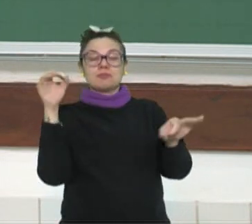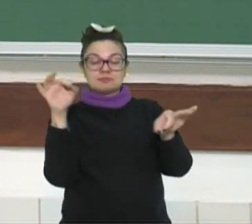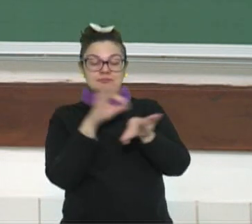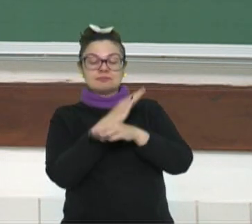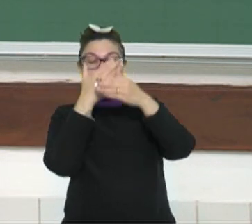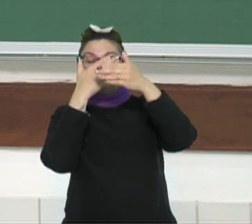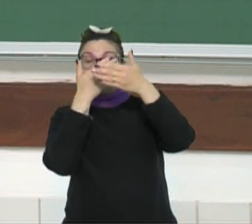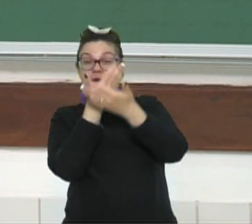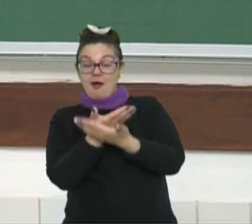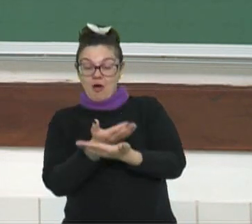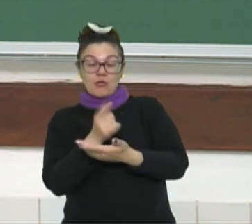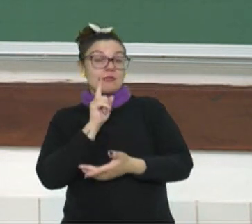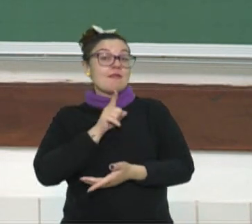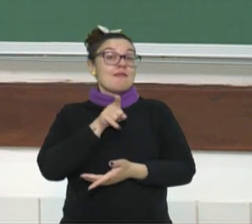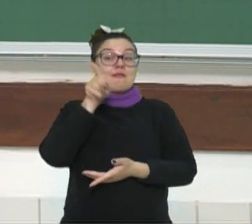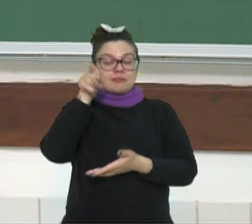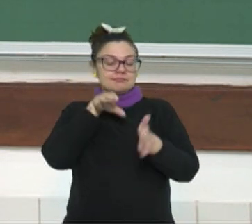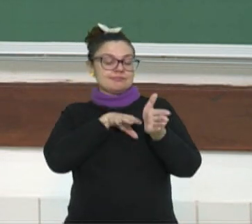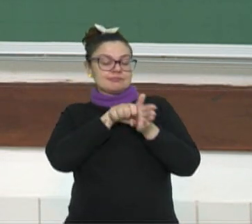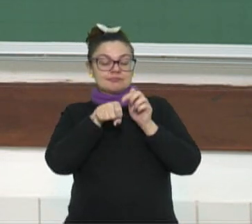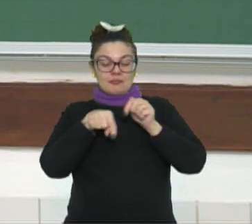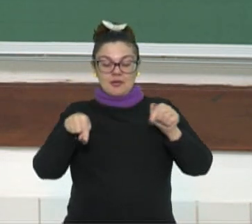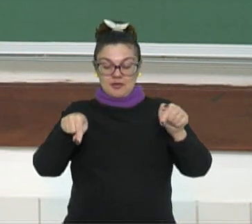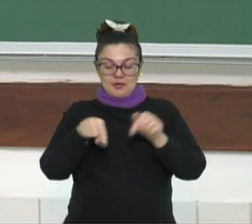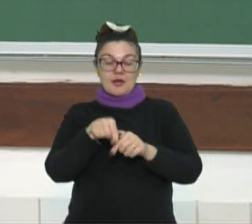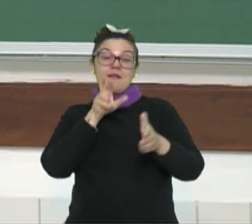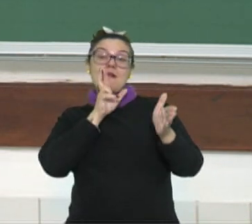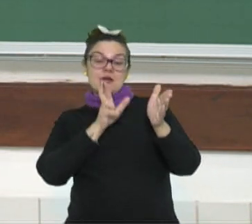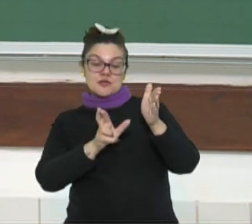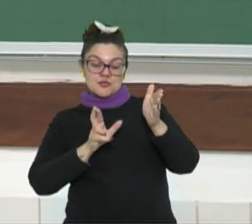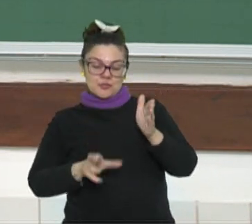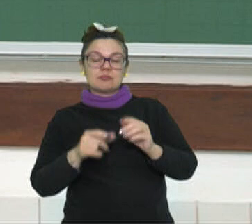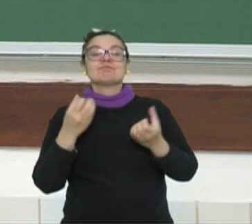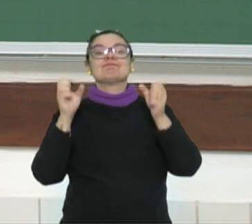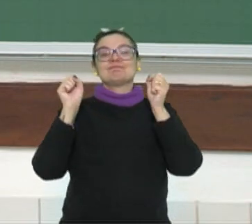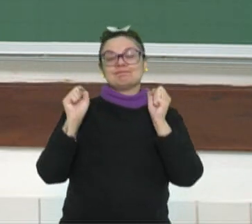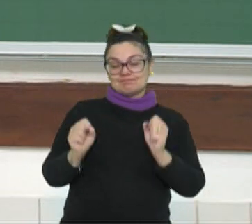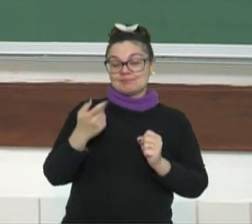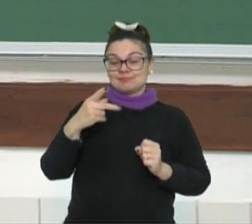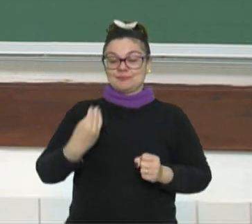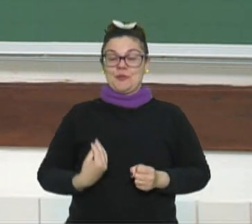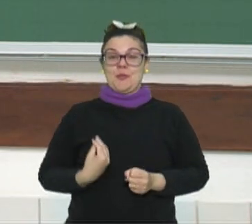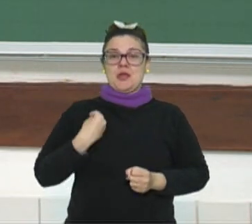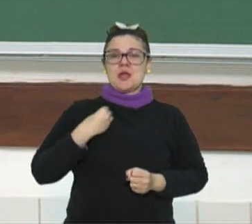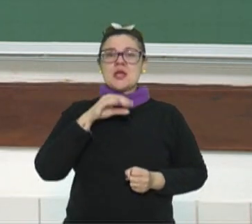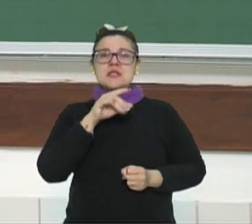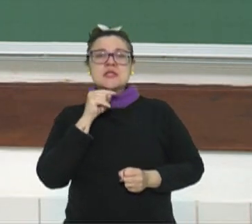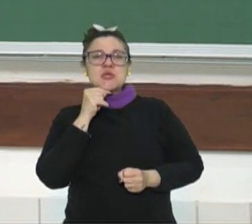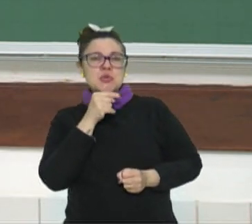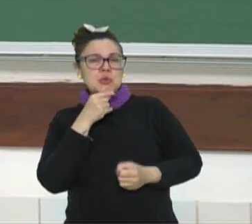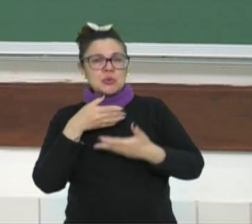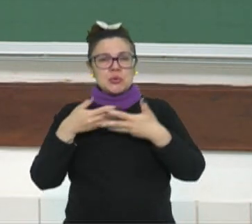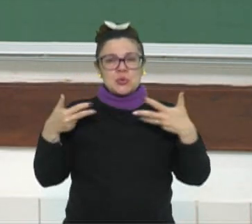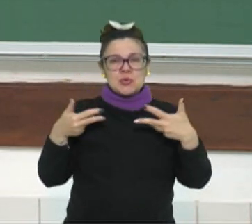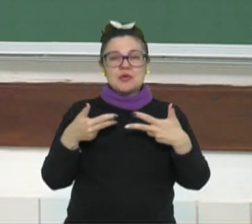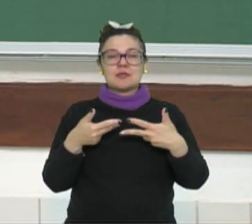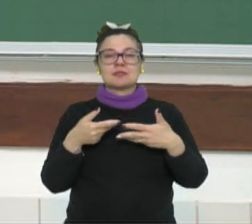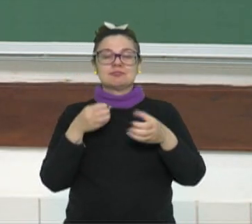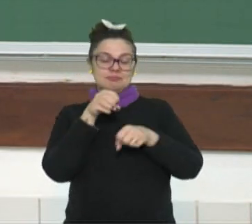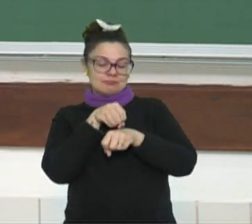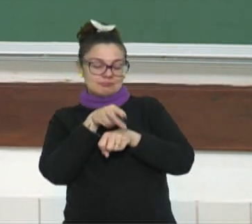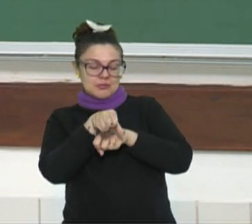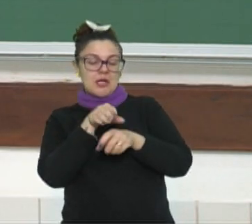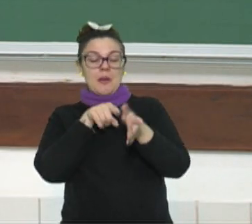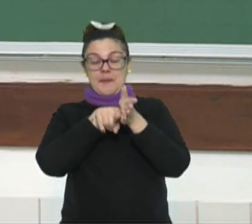aqui, vá lá no Classroom, responda as questões e aí assim você vai garantir a sua presença. Se você tiver alguma dúvida, mande para o seu professor